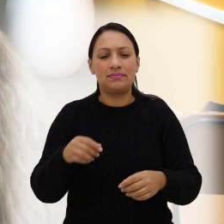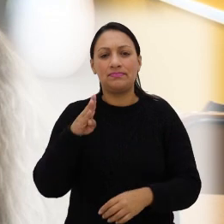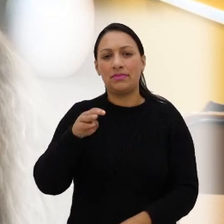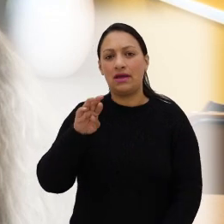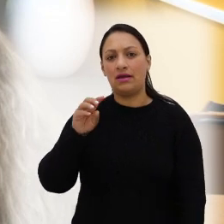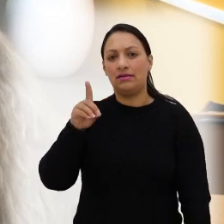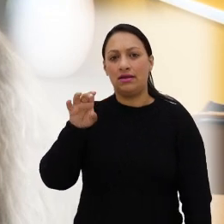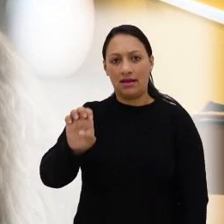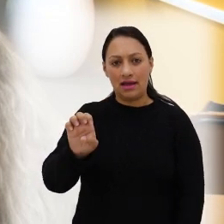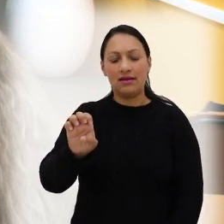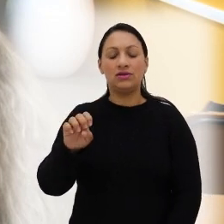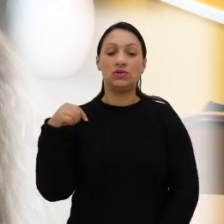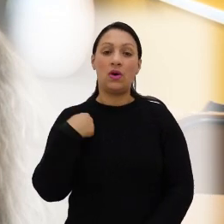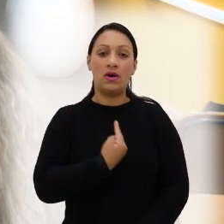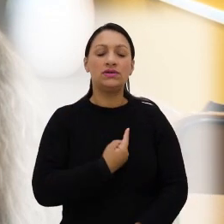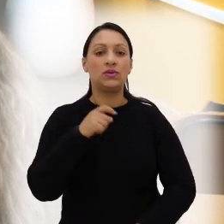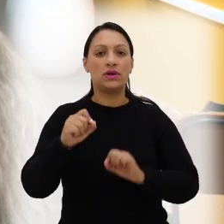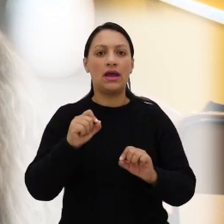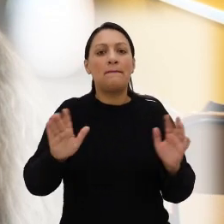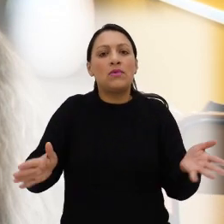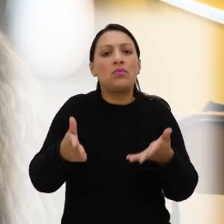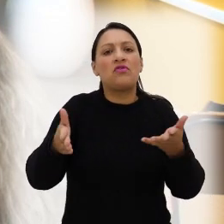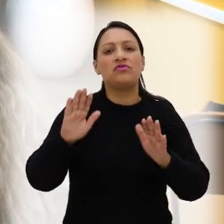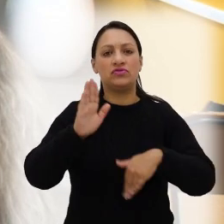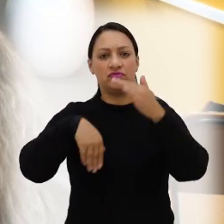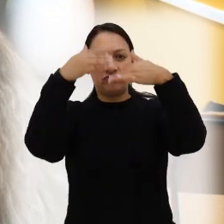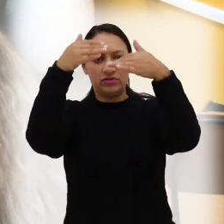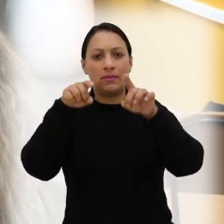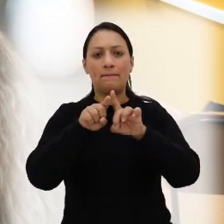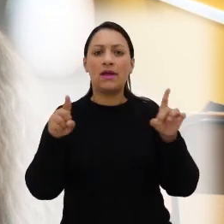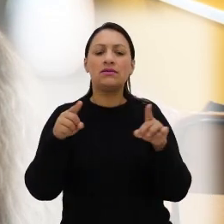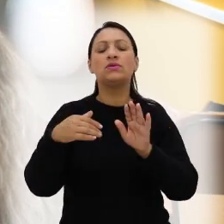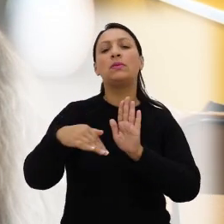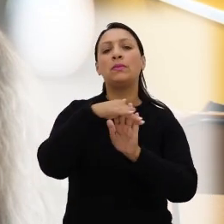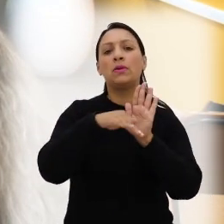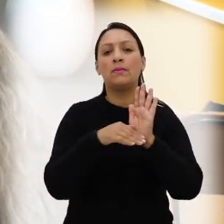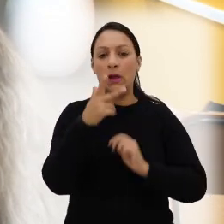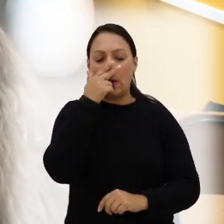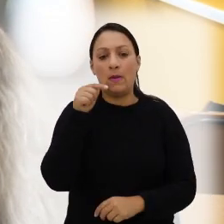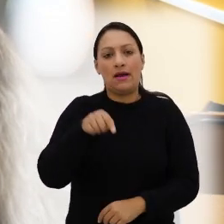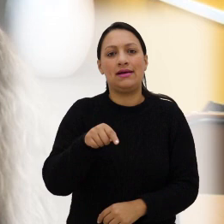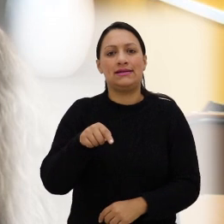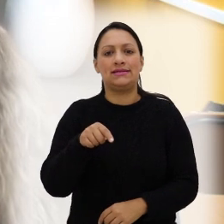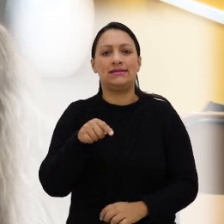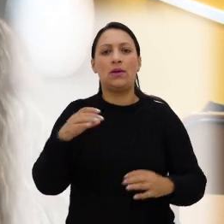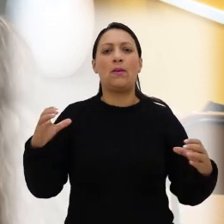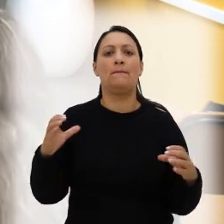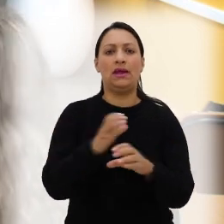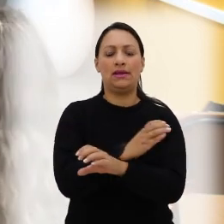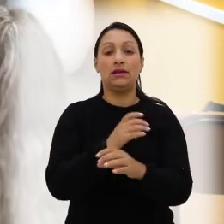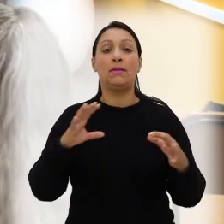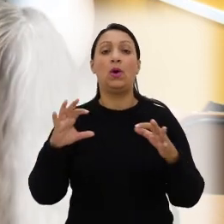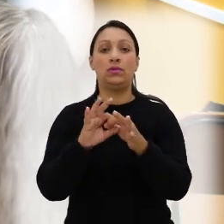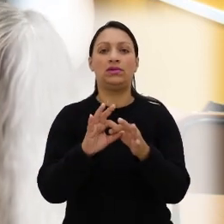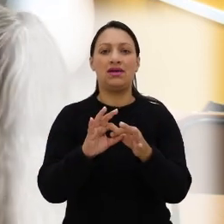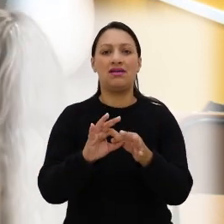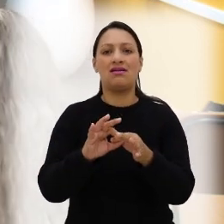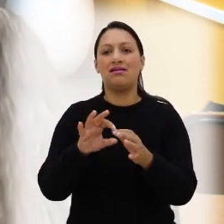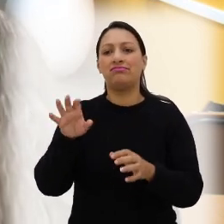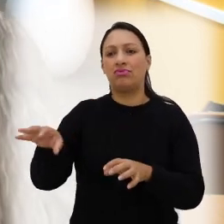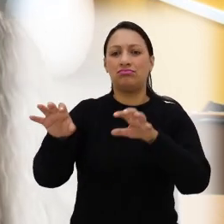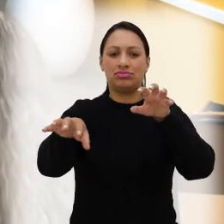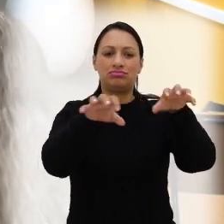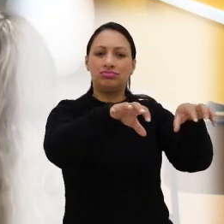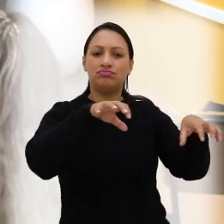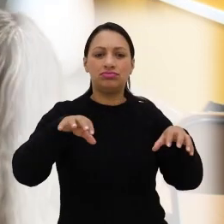que promove o desenvolvimento, e um programa como esse ele completa essa nossa atuação para unir aí vários ecossistemas. Por outro lado, as empresas